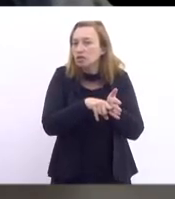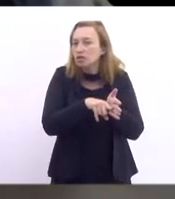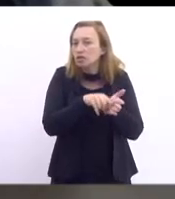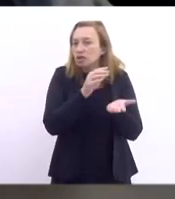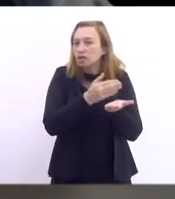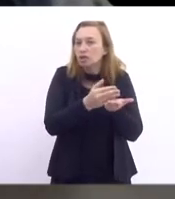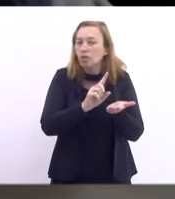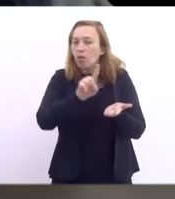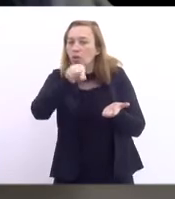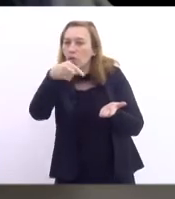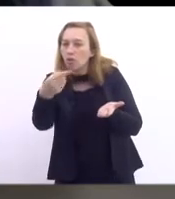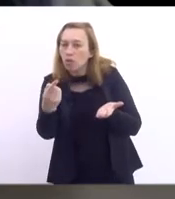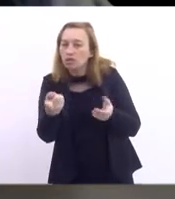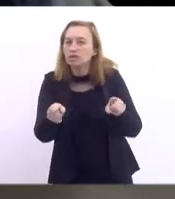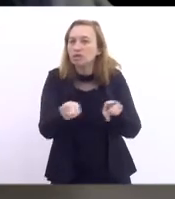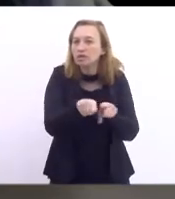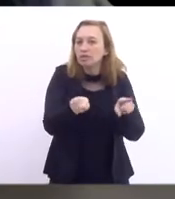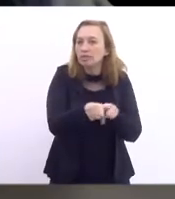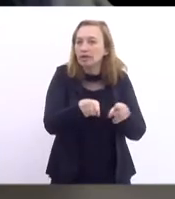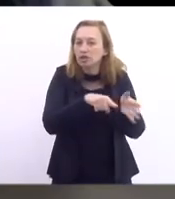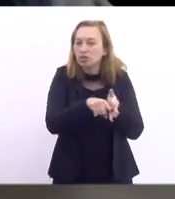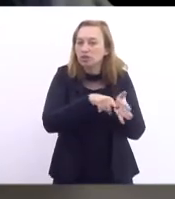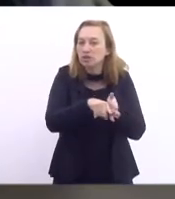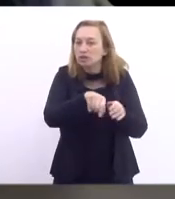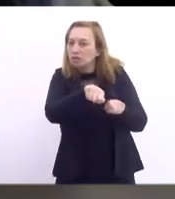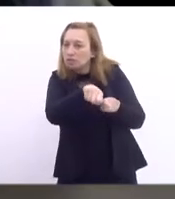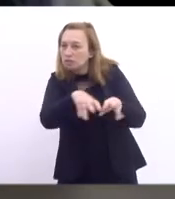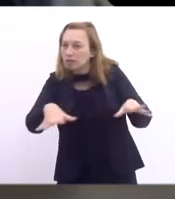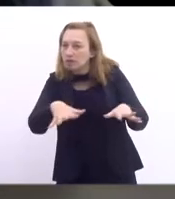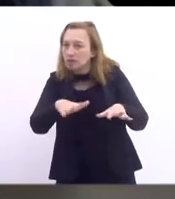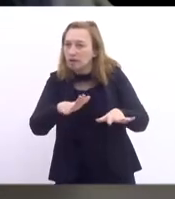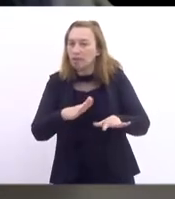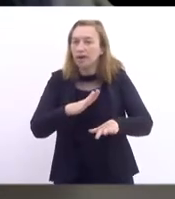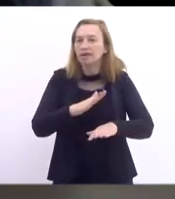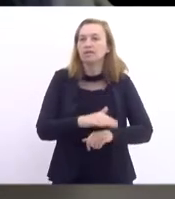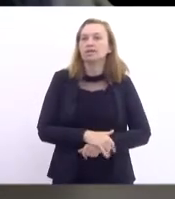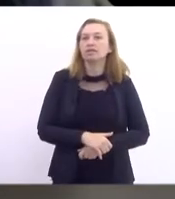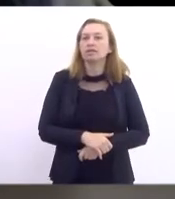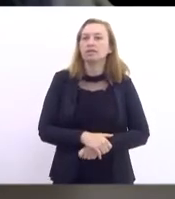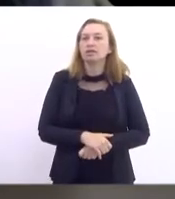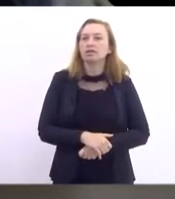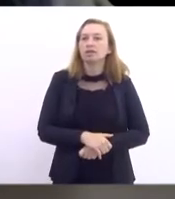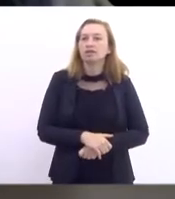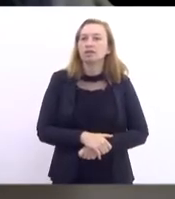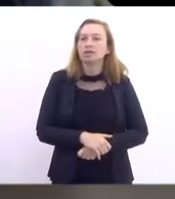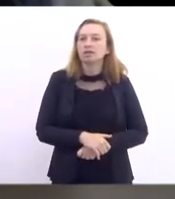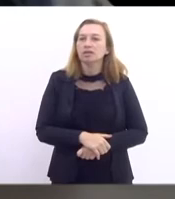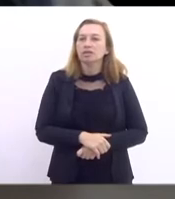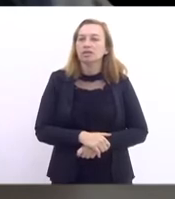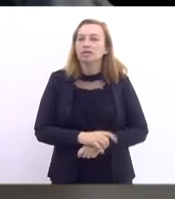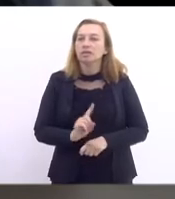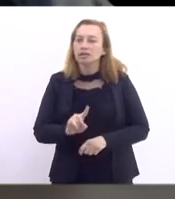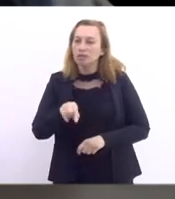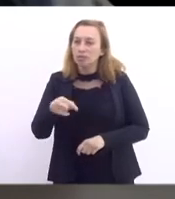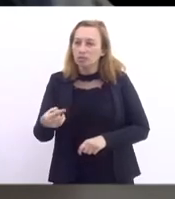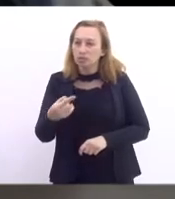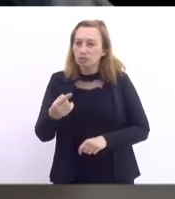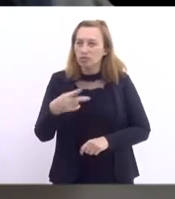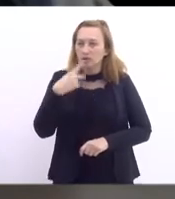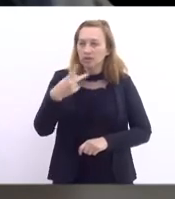outra expressão que tem um escopo bem maior é que vai vai estar depois dela